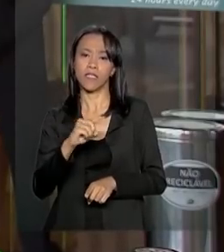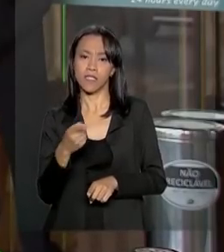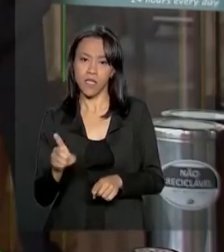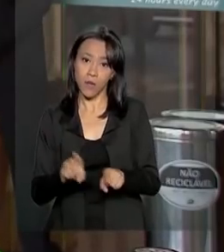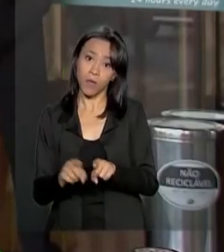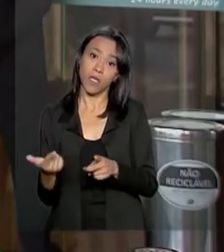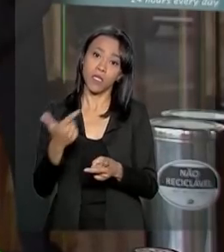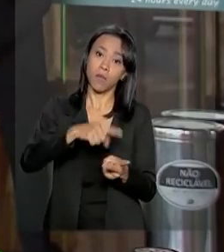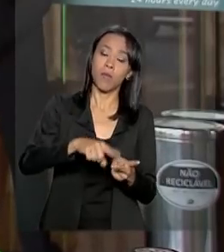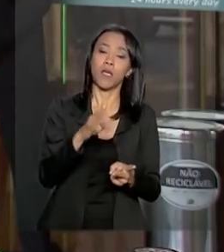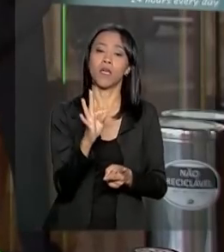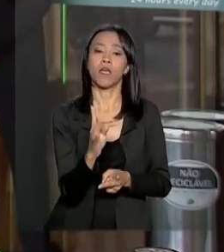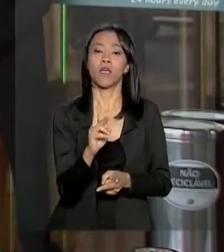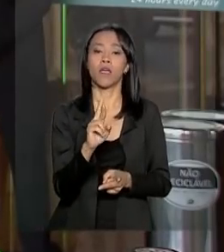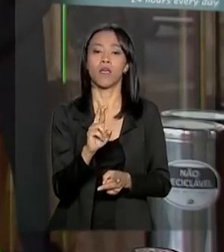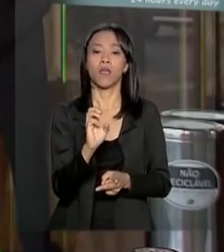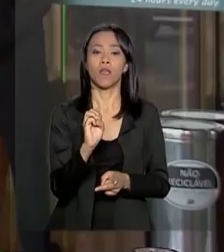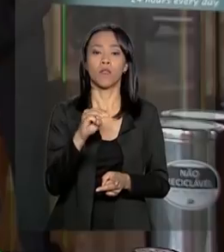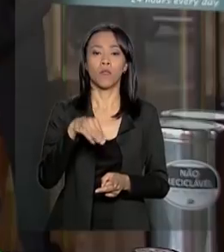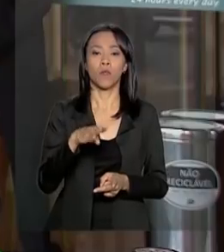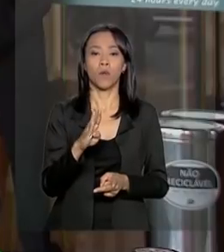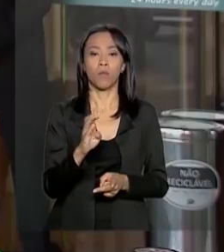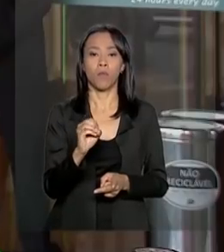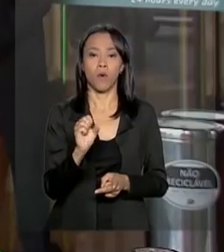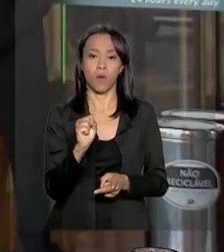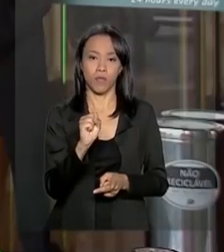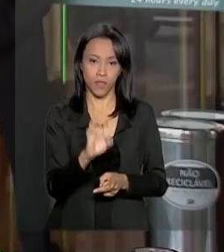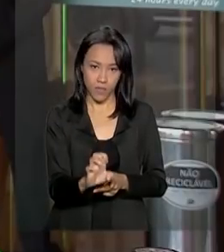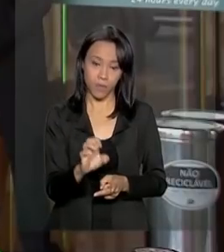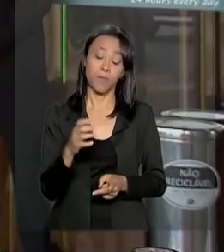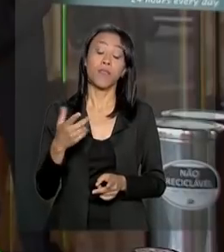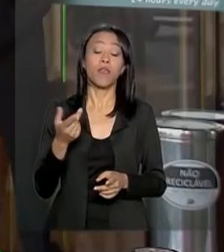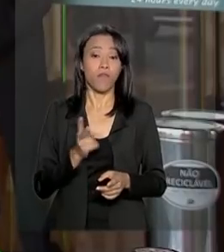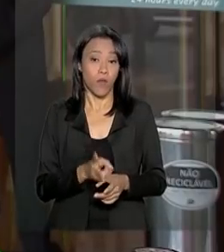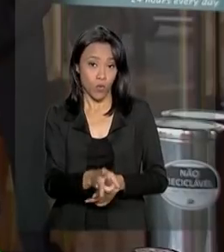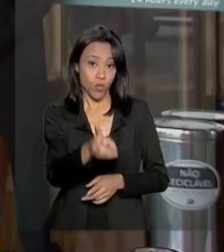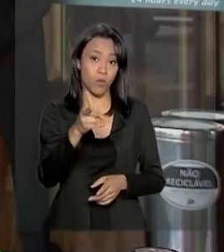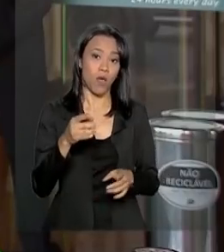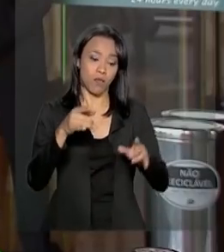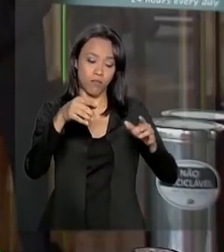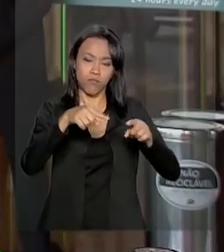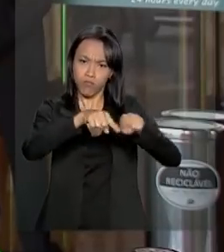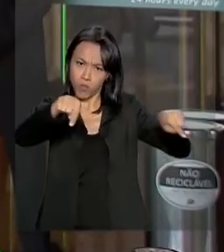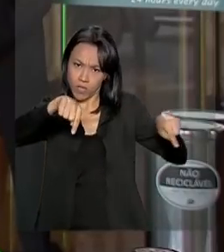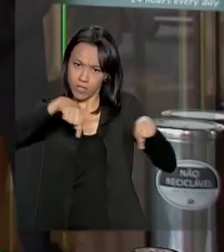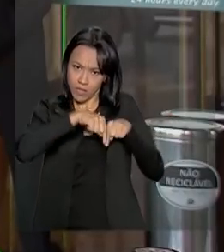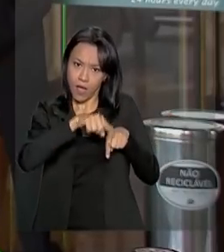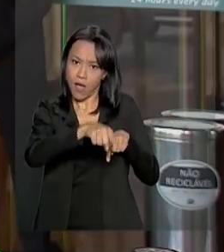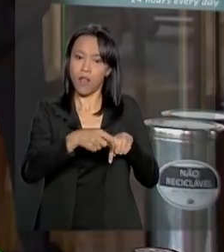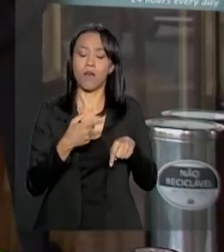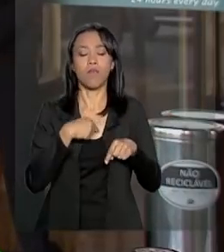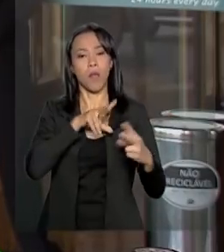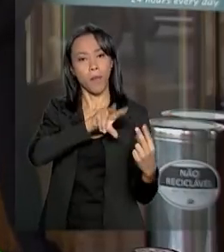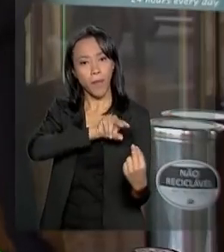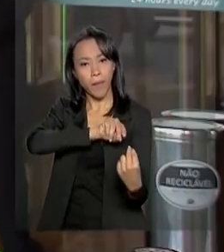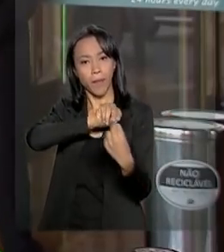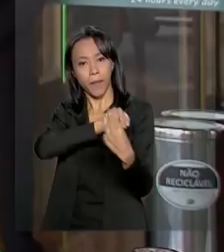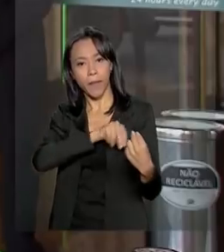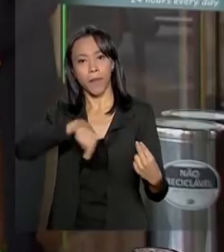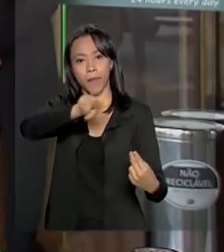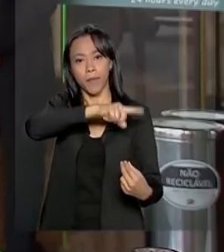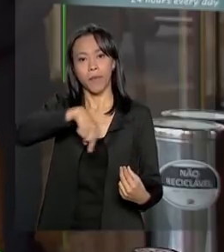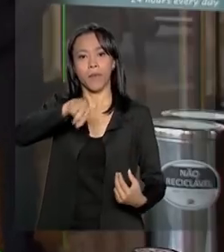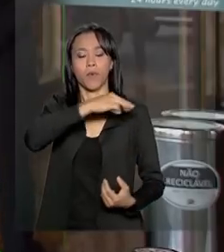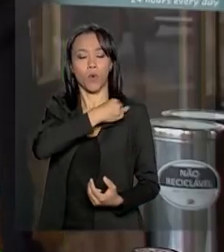ele deve voltar para o quarto, onde passará a despachar com ministros e também com auxiliares